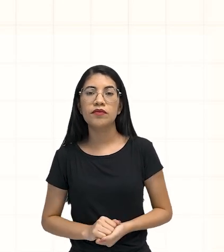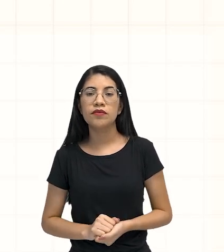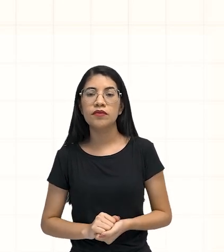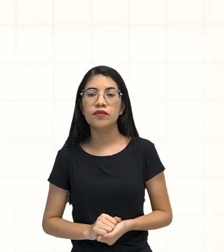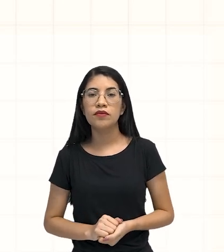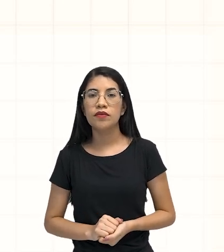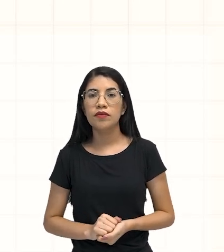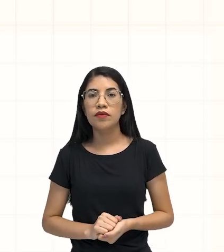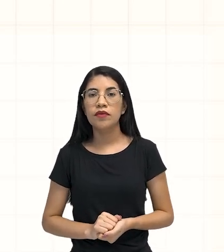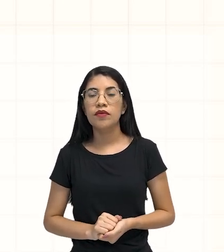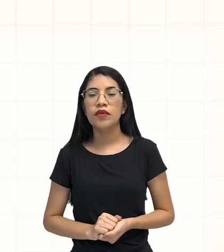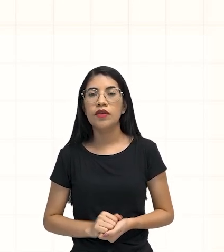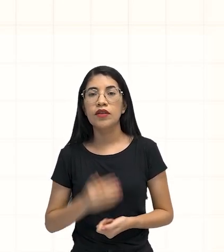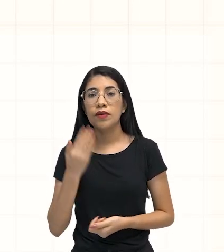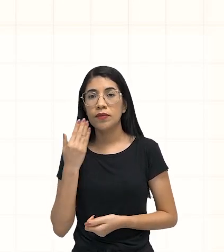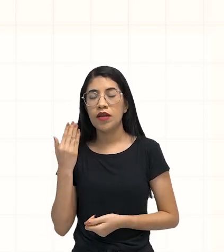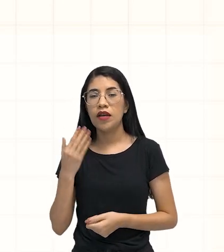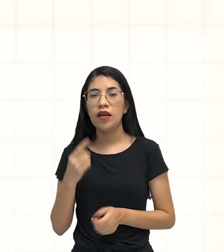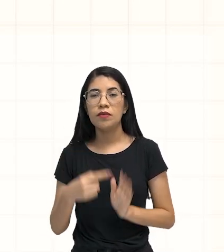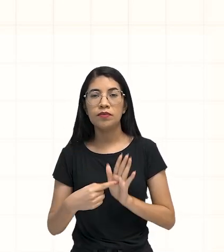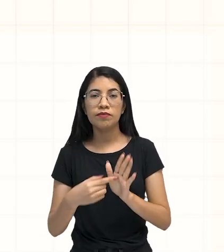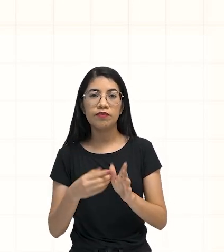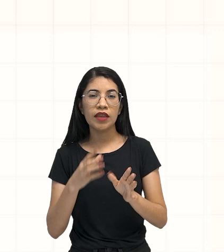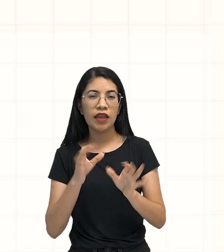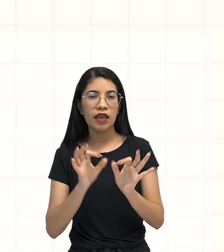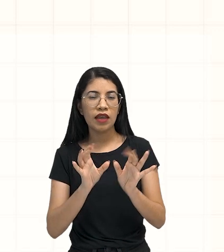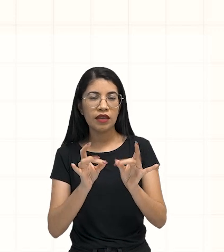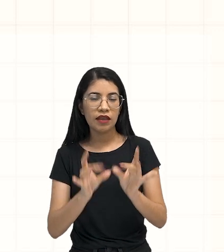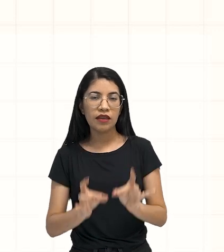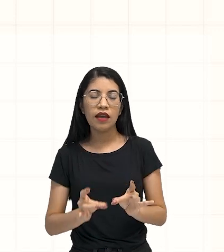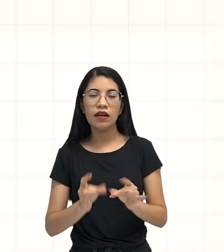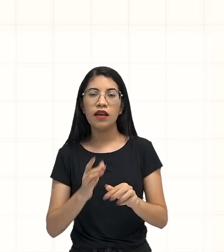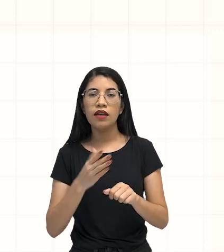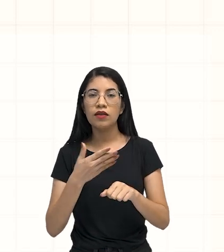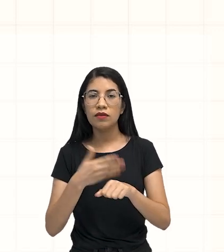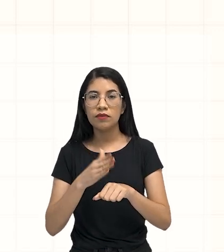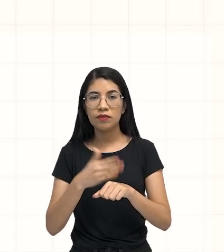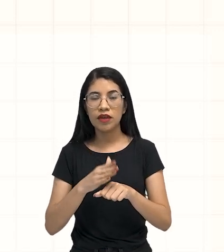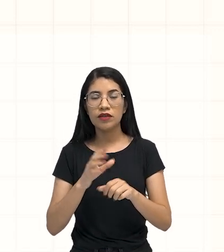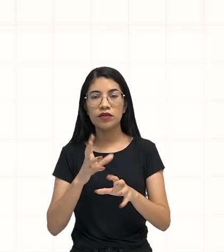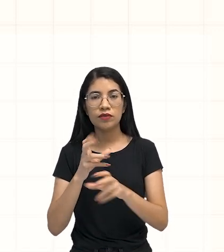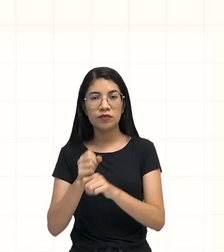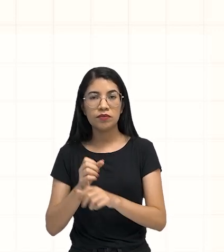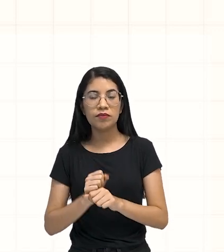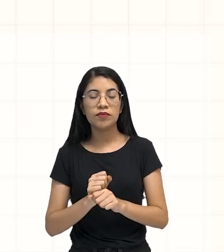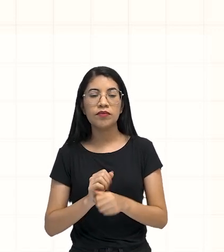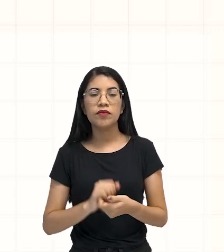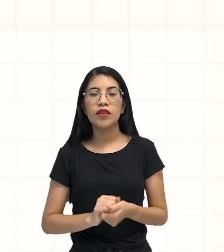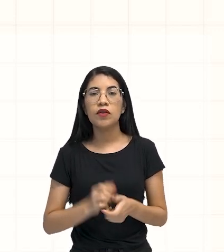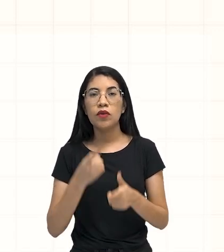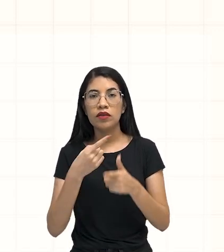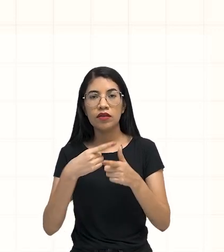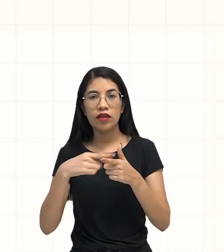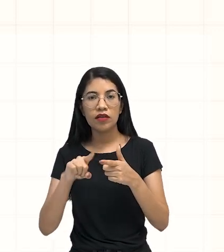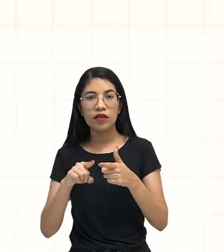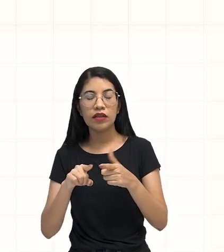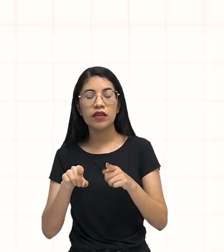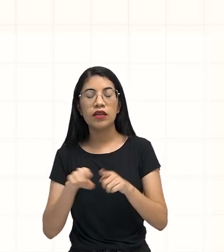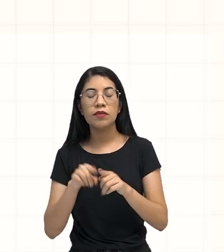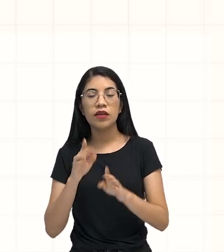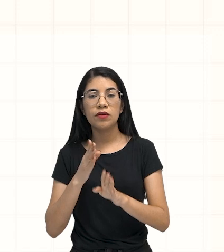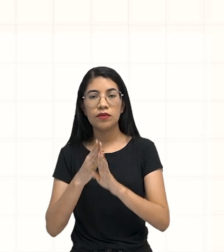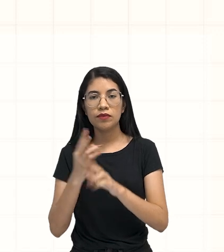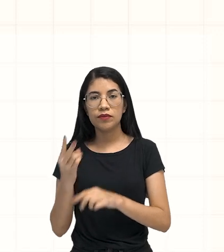gente ver os cálculos que nós já fizemos até o momento, veja, dividimos a frequência pelo total, obtivemos a